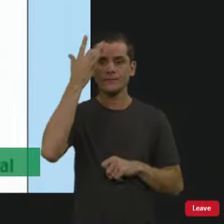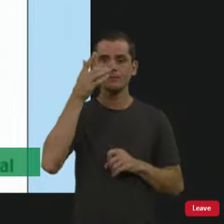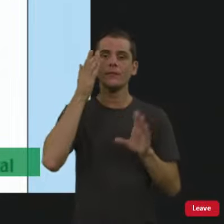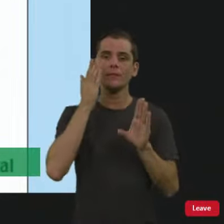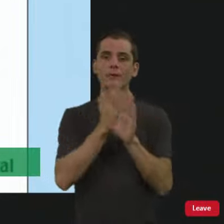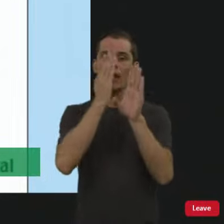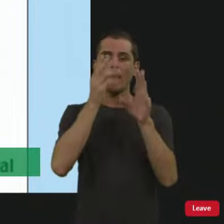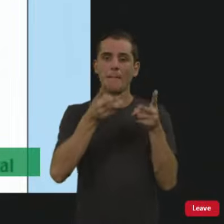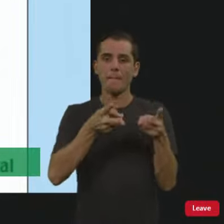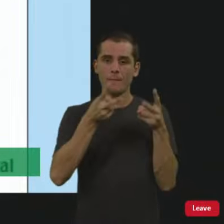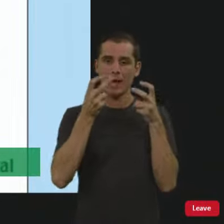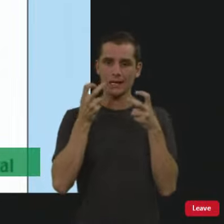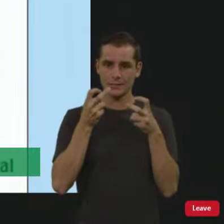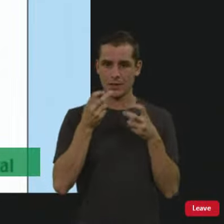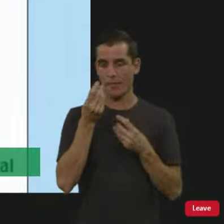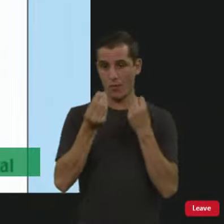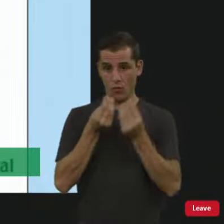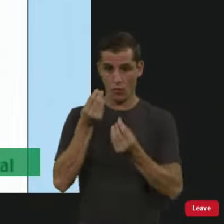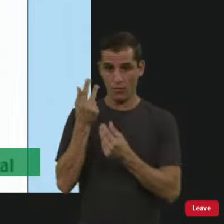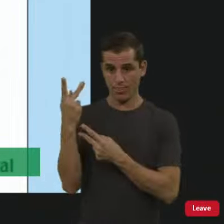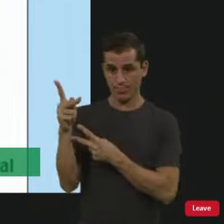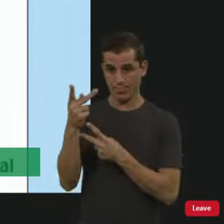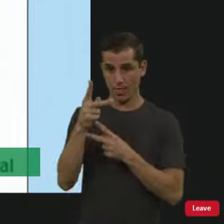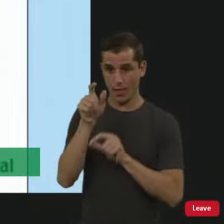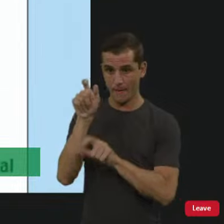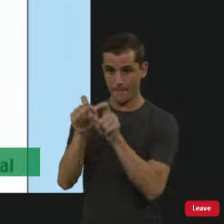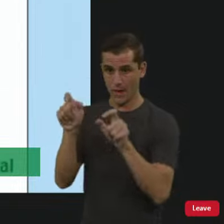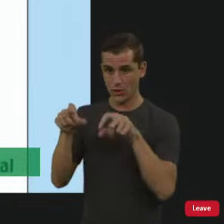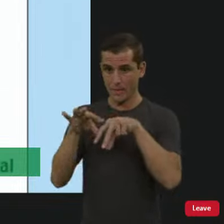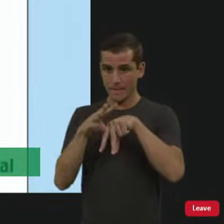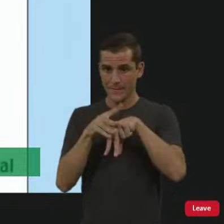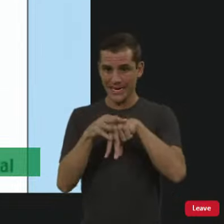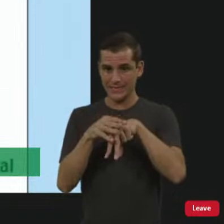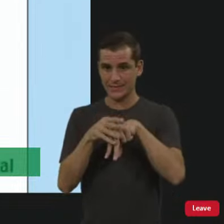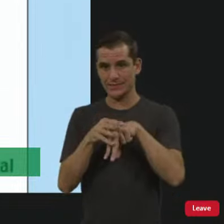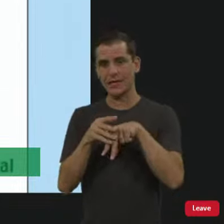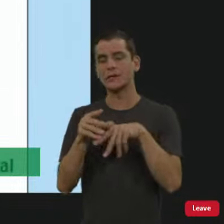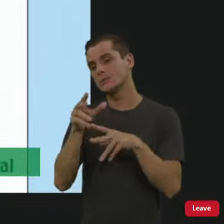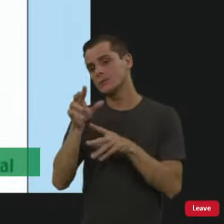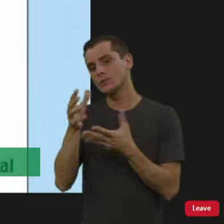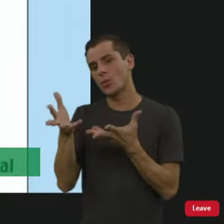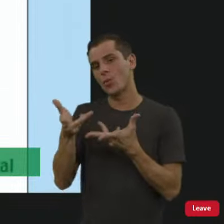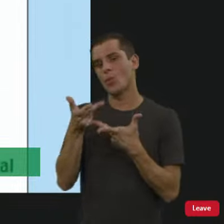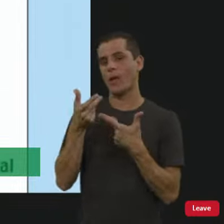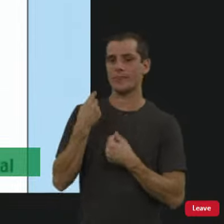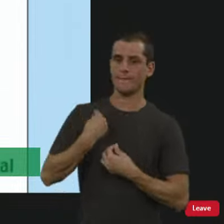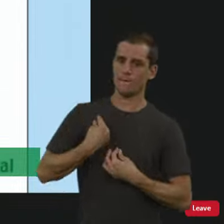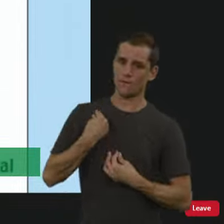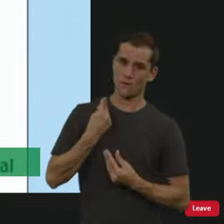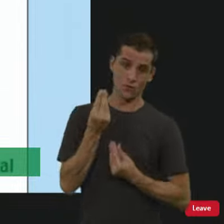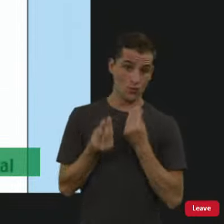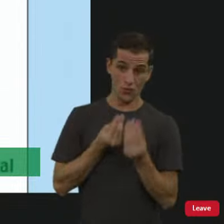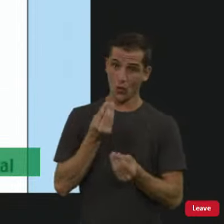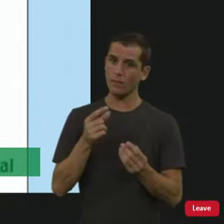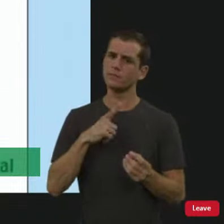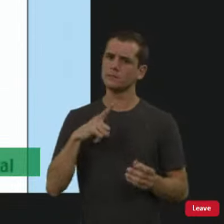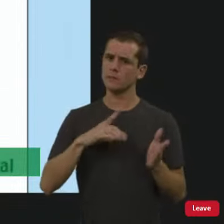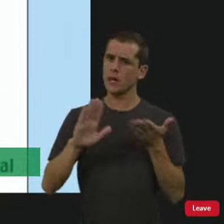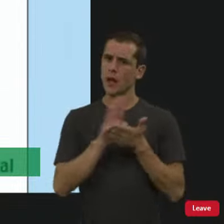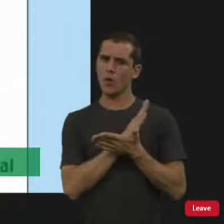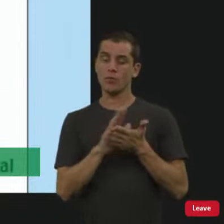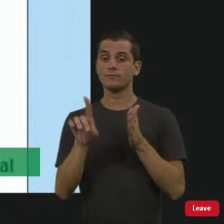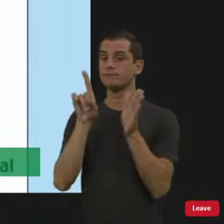qualidade ruim ou boa, né? Então, nesse questionário aqui, algumas perguntas são feitas e a gente